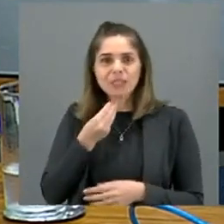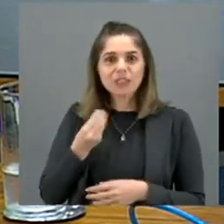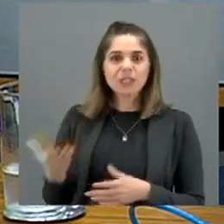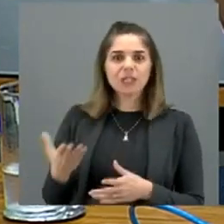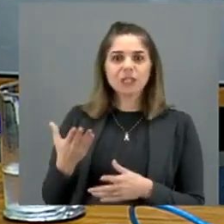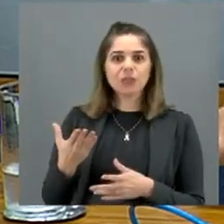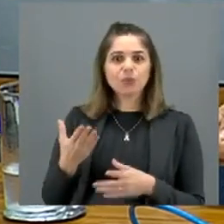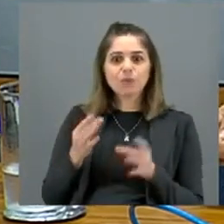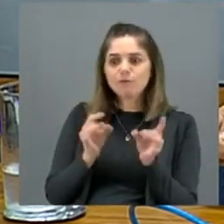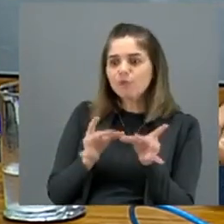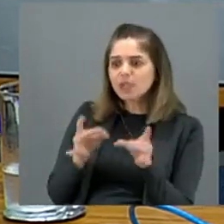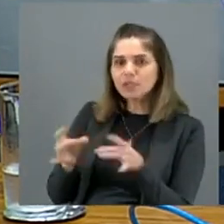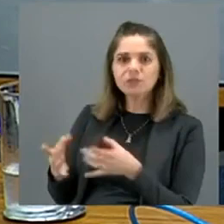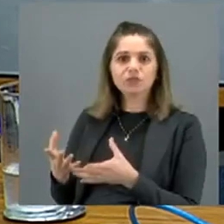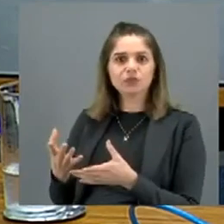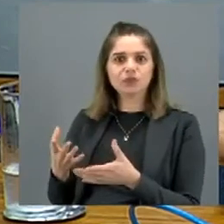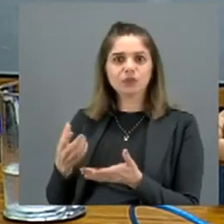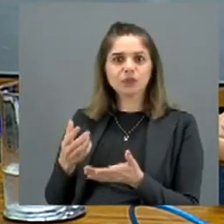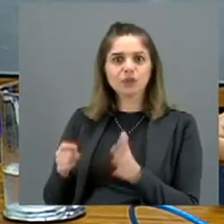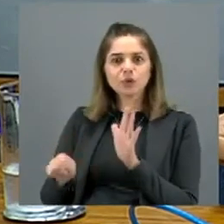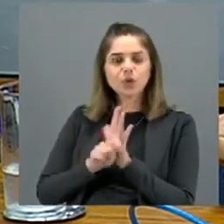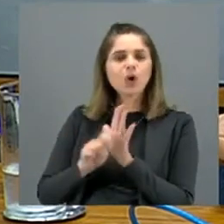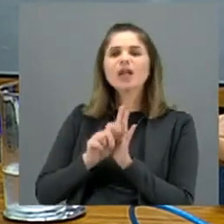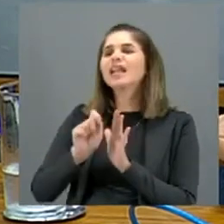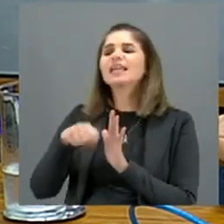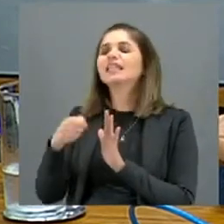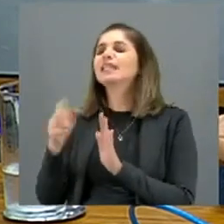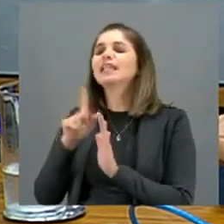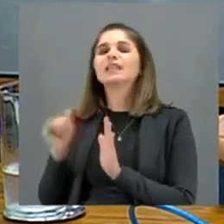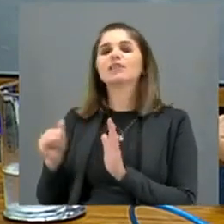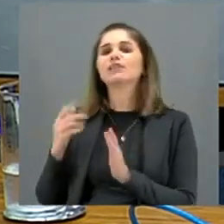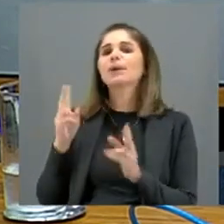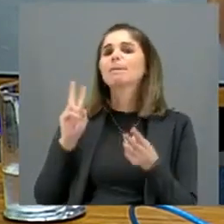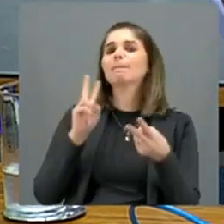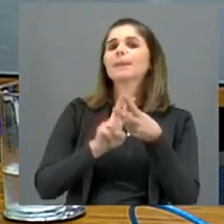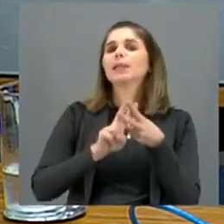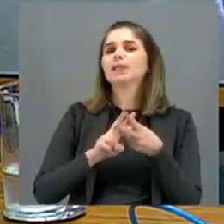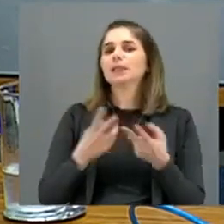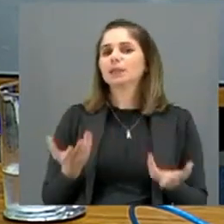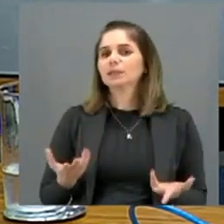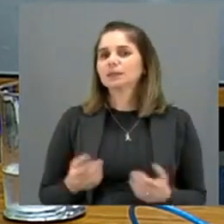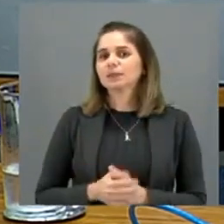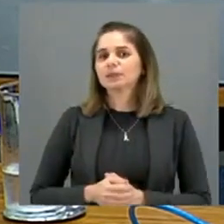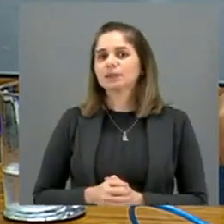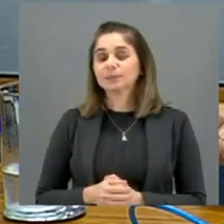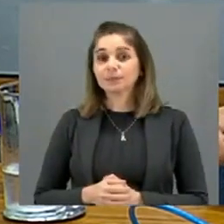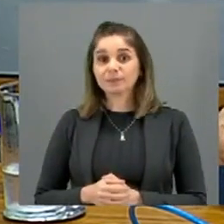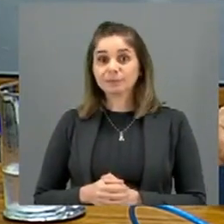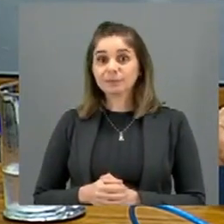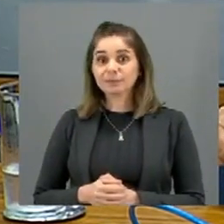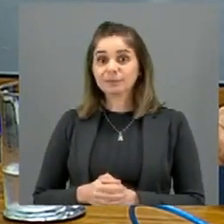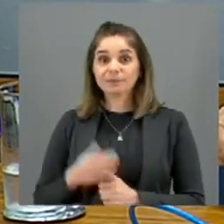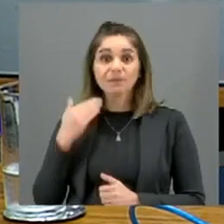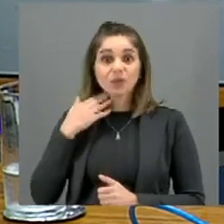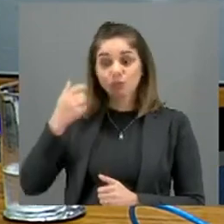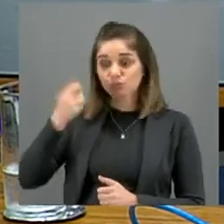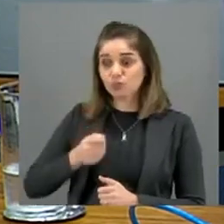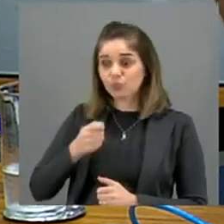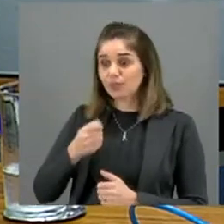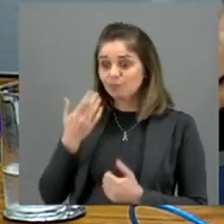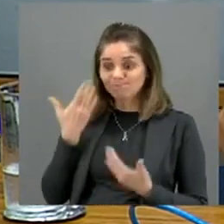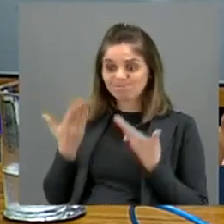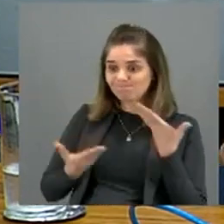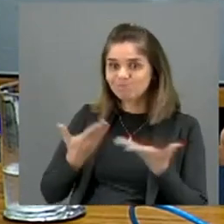sai vendendo aqui. E quem vai prender? O juiz ainda vai ficar sem alternativa. Porque